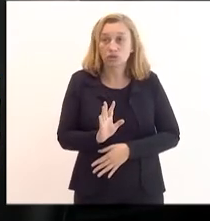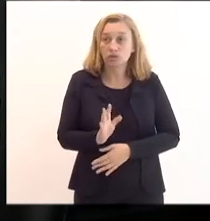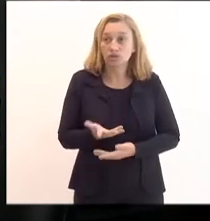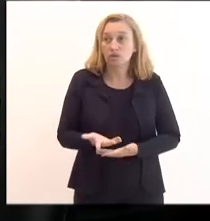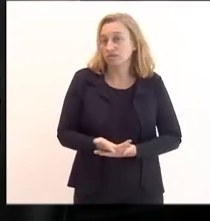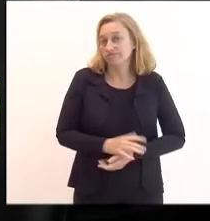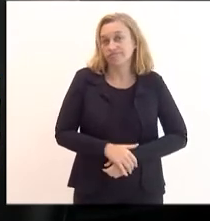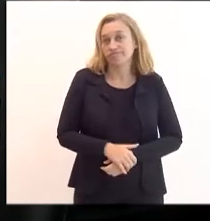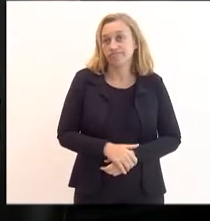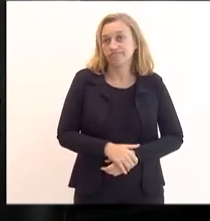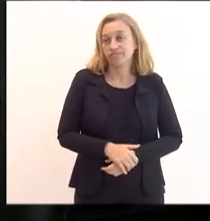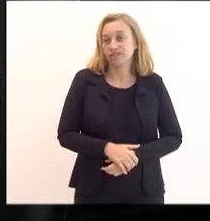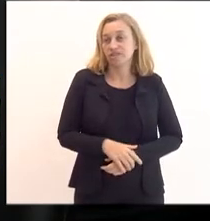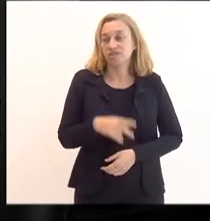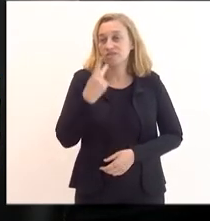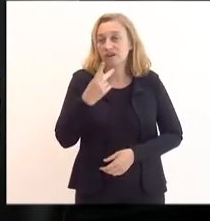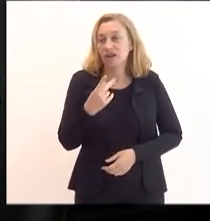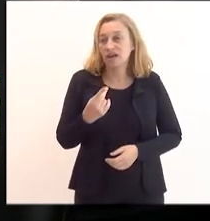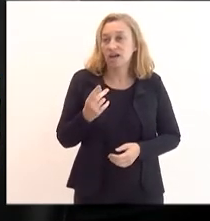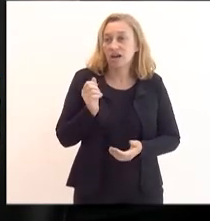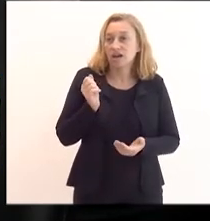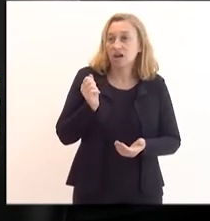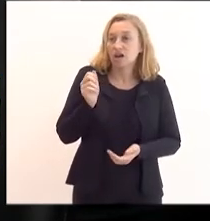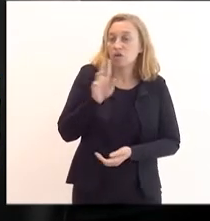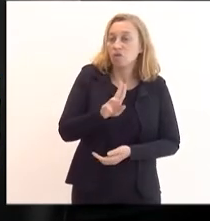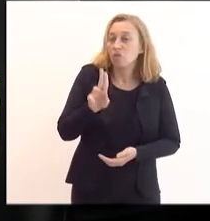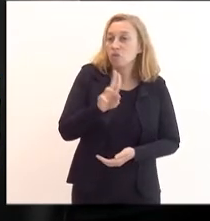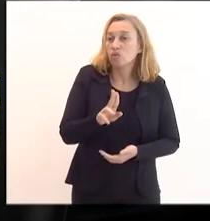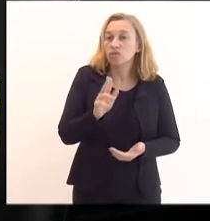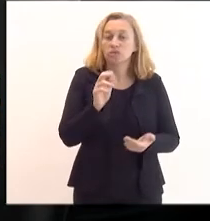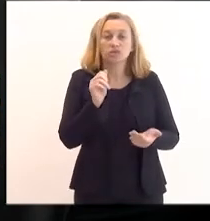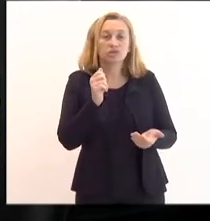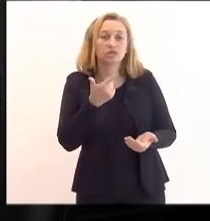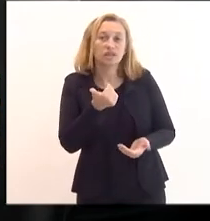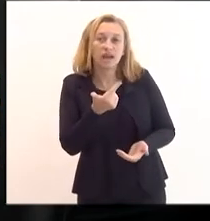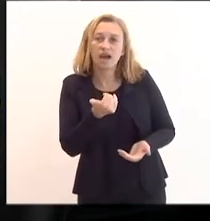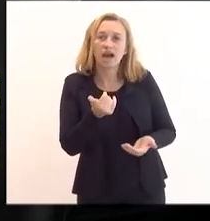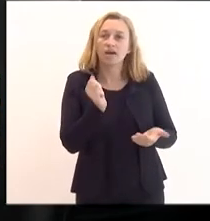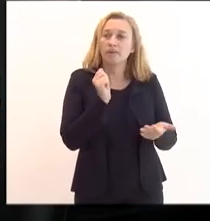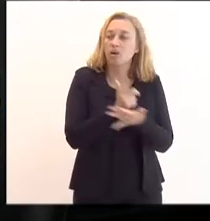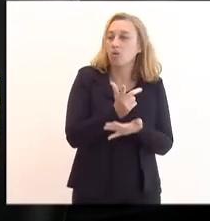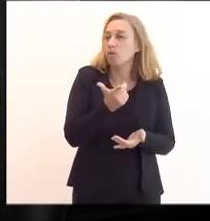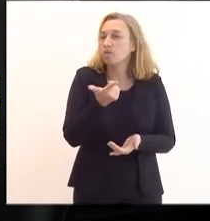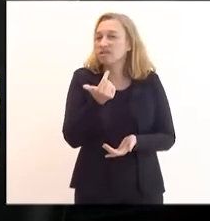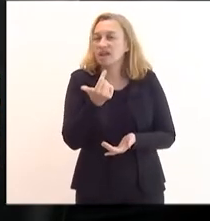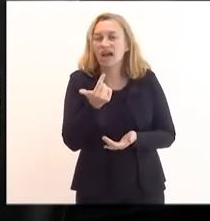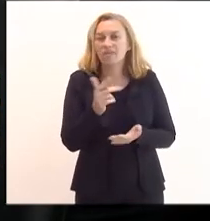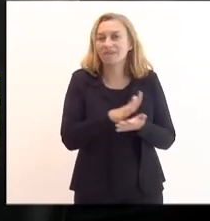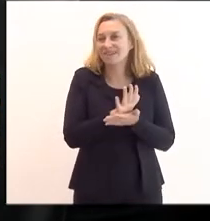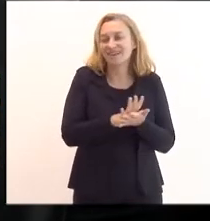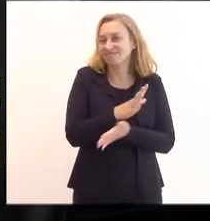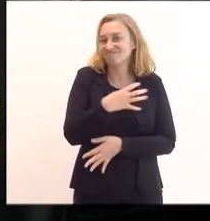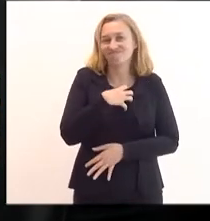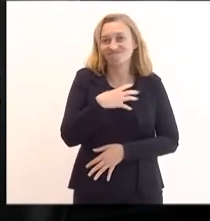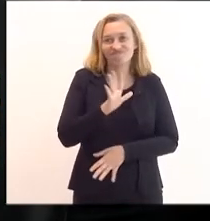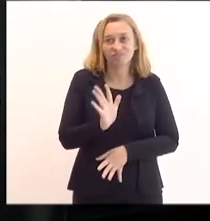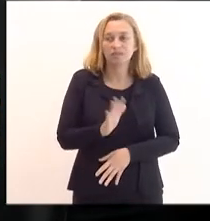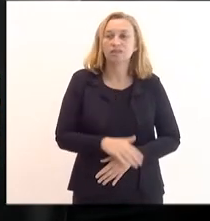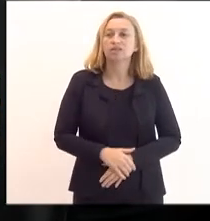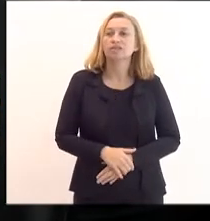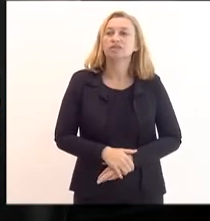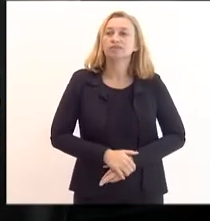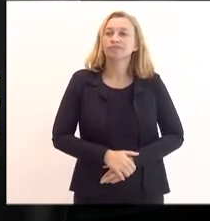alusão a porte de arma, nem condições de trafegabilidade, absolutamente nenhum aspecto nesse sentido.